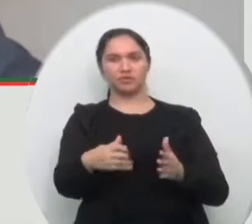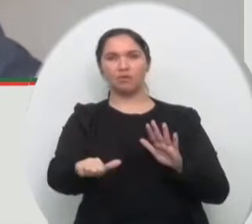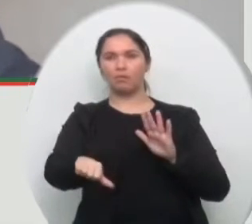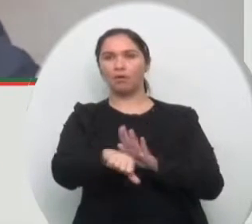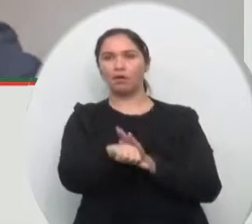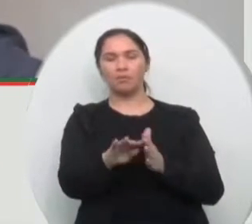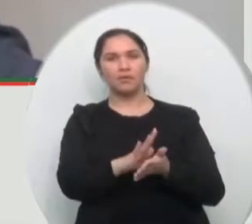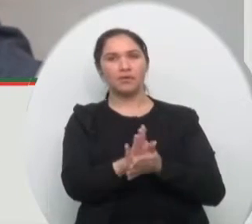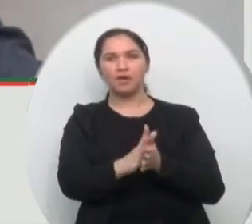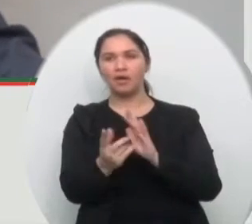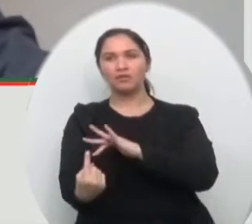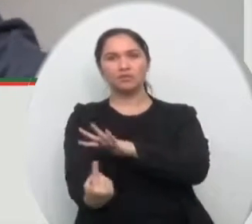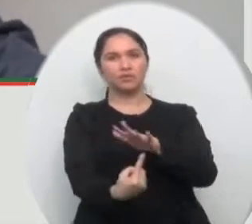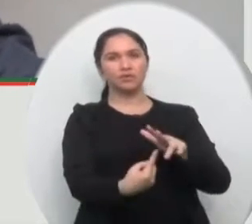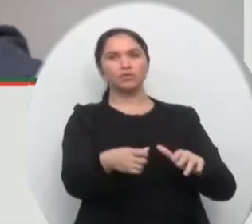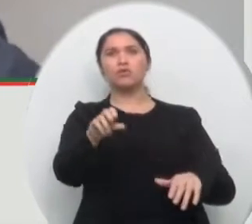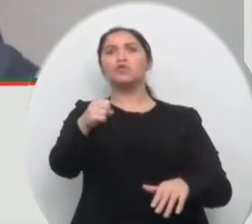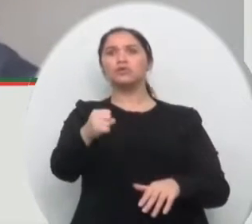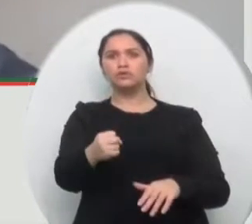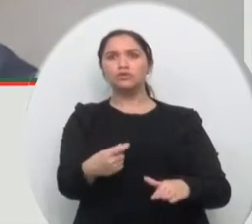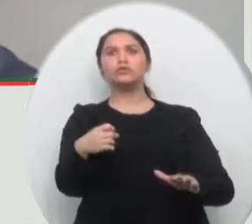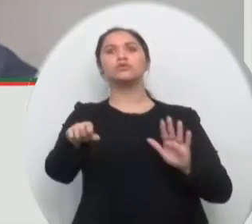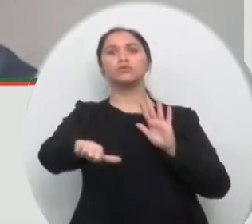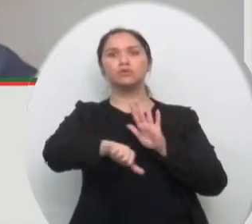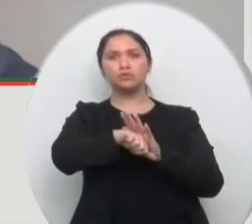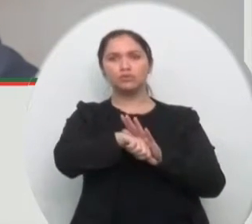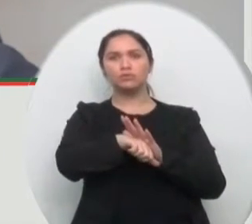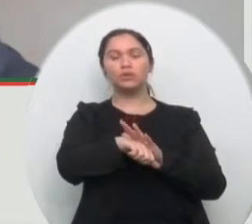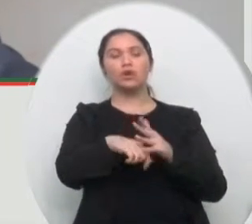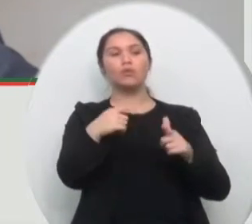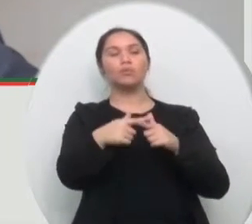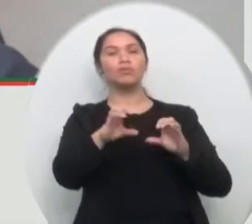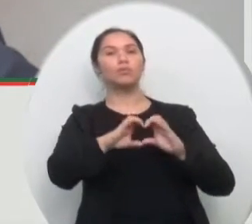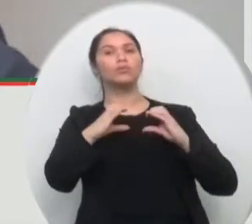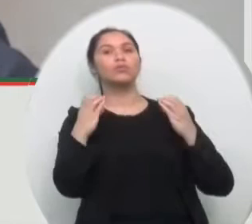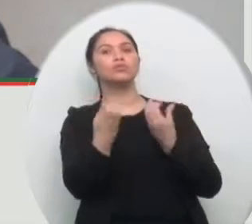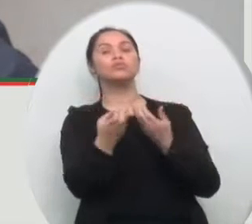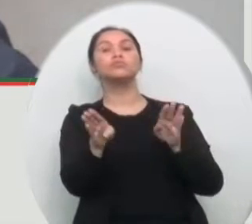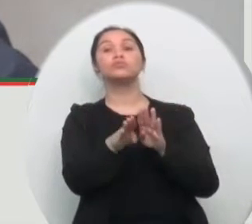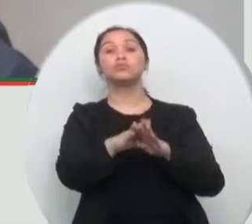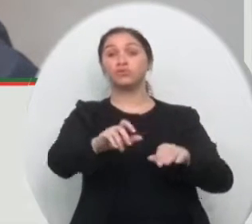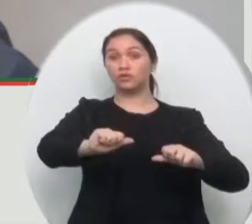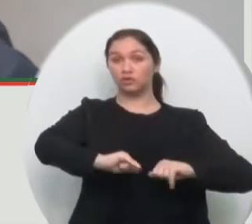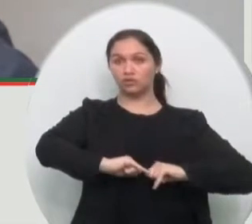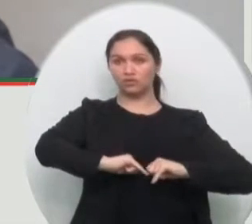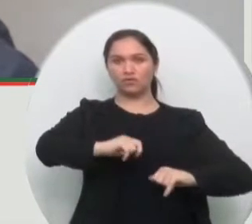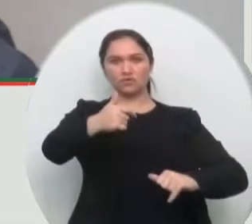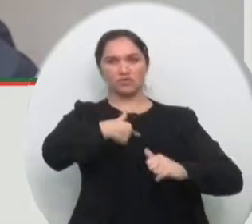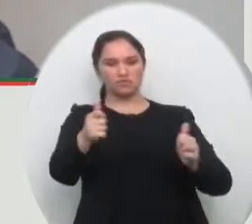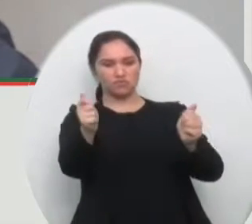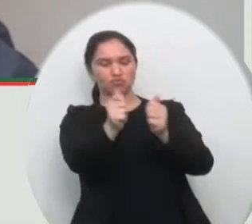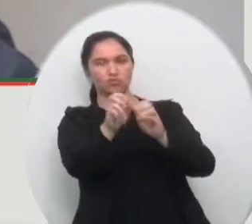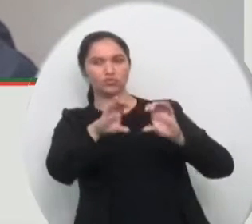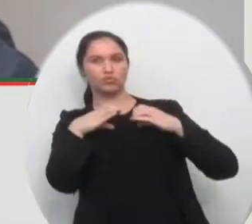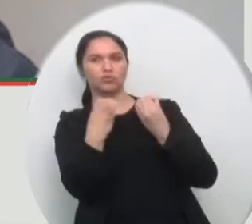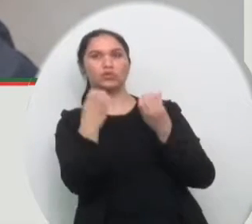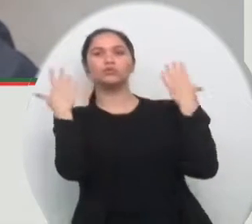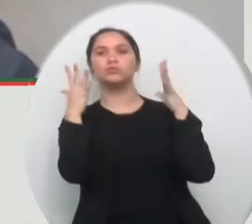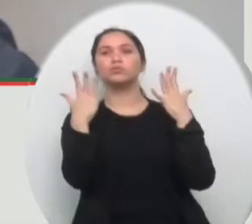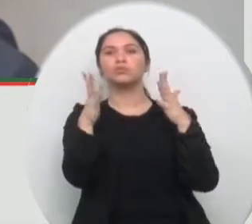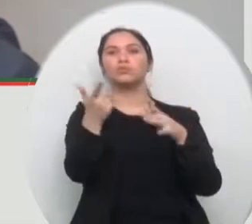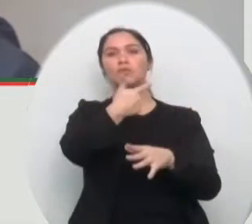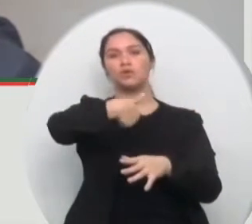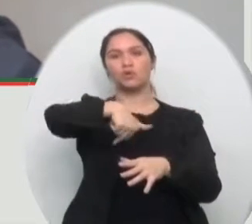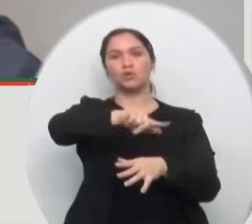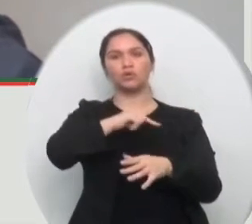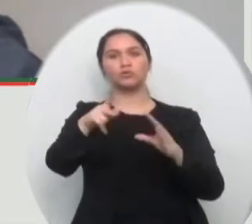a comunidade fica sofrendo como nós sofremos lá na nossa região. Por isso que eu estou do lado da comunidade. Parabéns para vocês, conto com essa